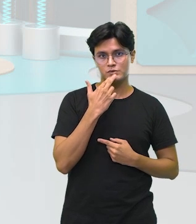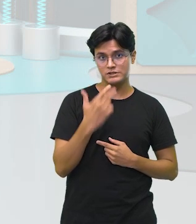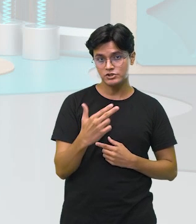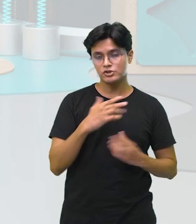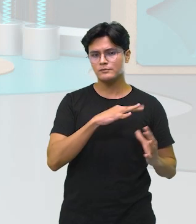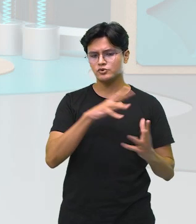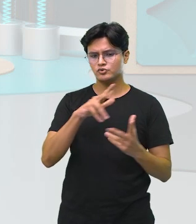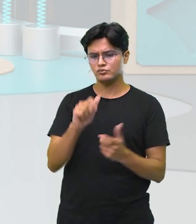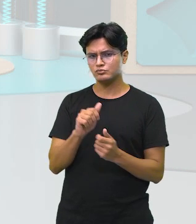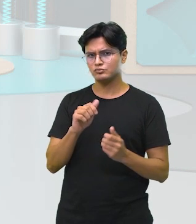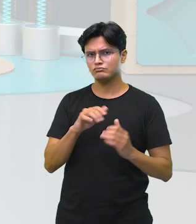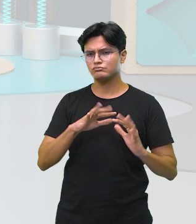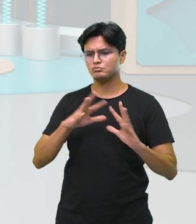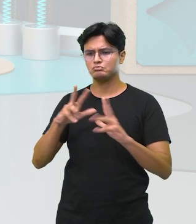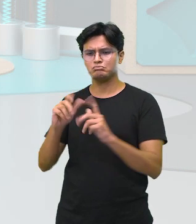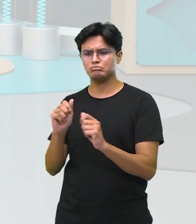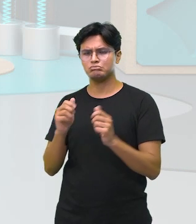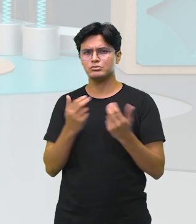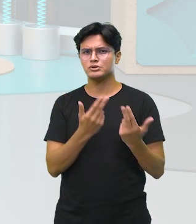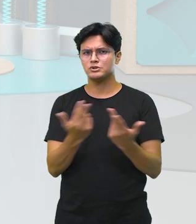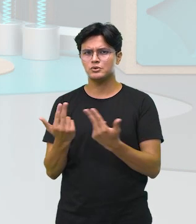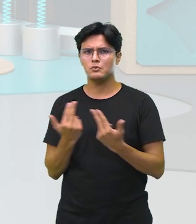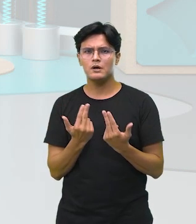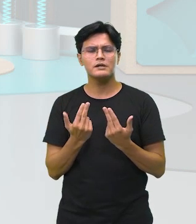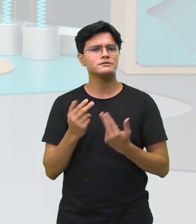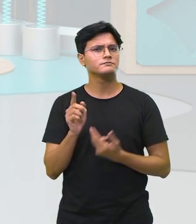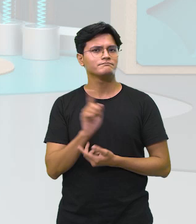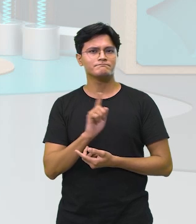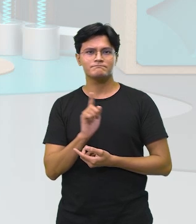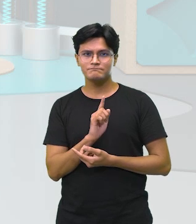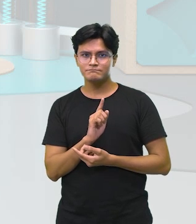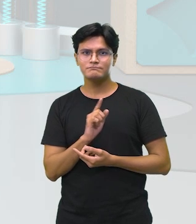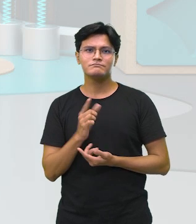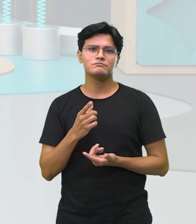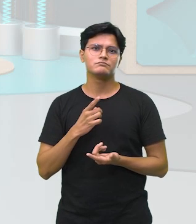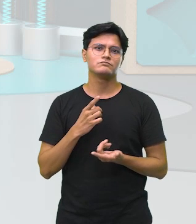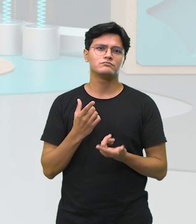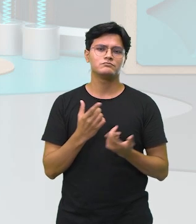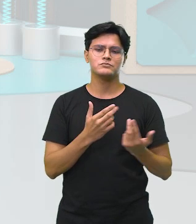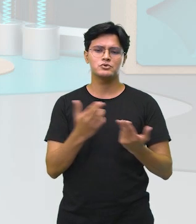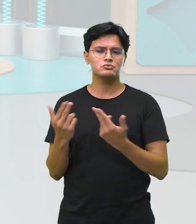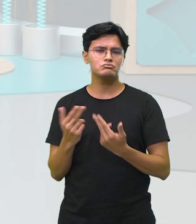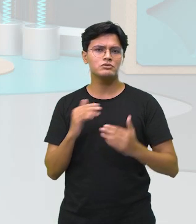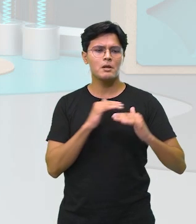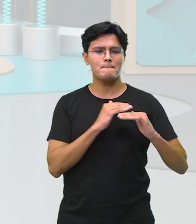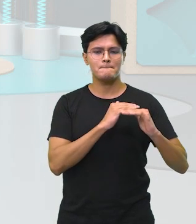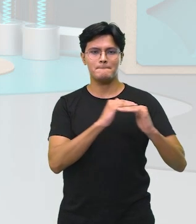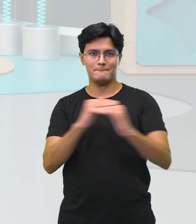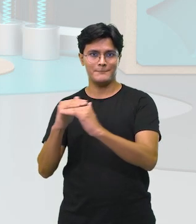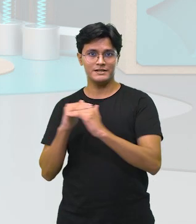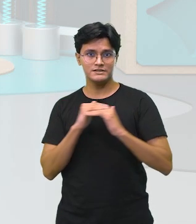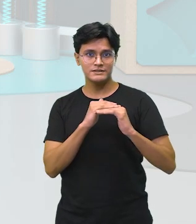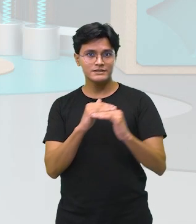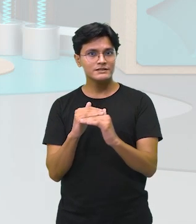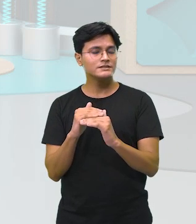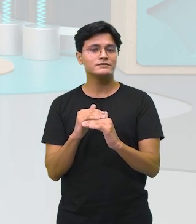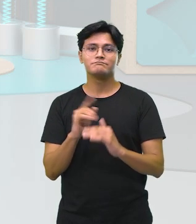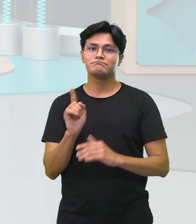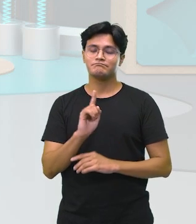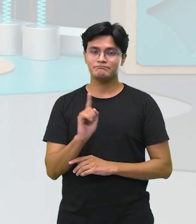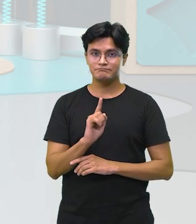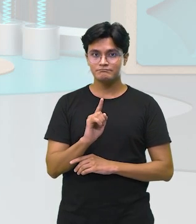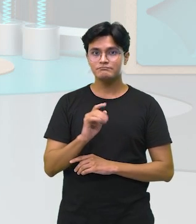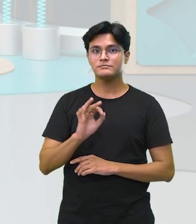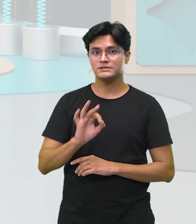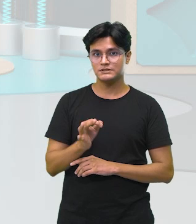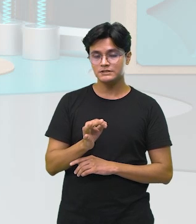homogêneas Eu acho que isso aí já é bem claro pra gente né Elas não são iguais né Elas não se aproximam aí por uma determinada